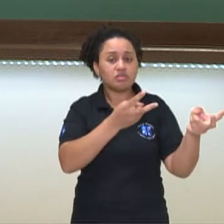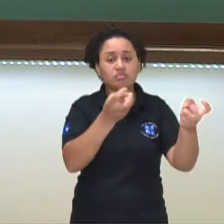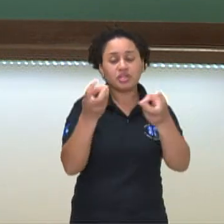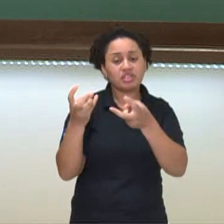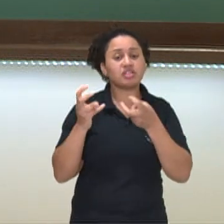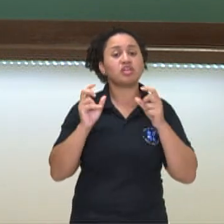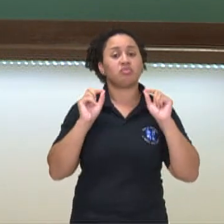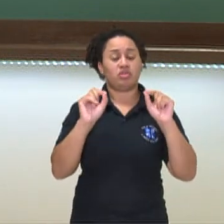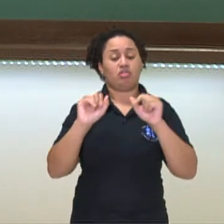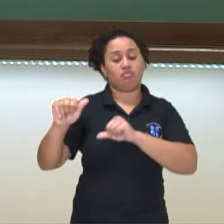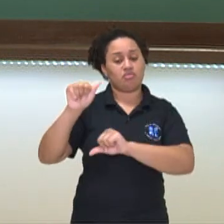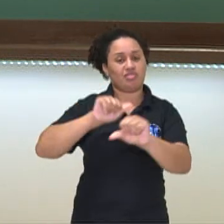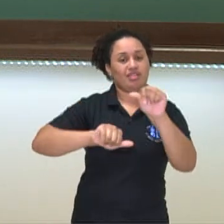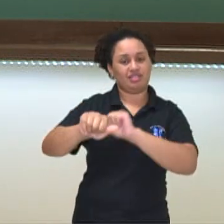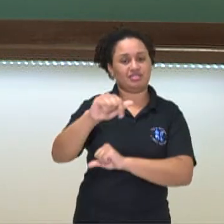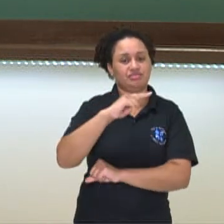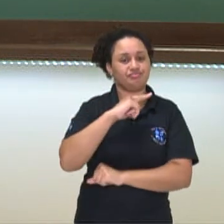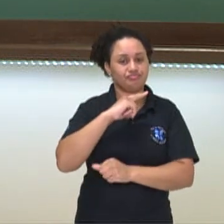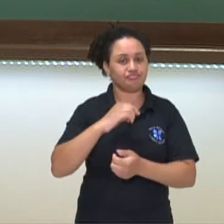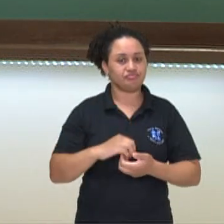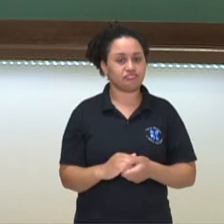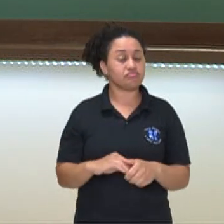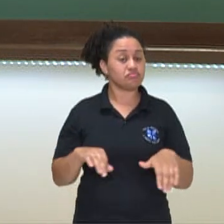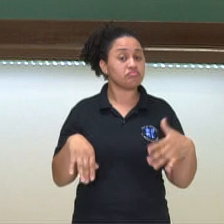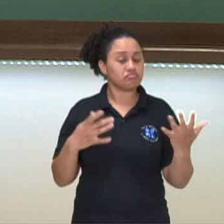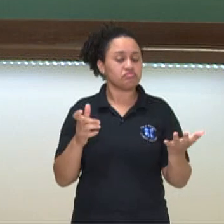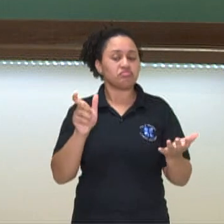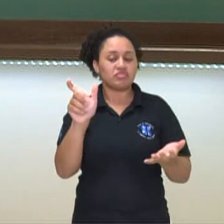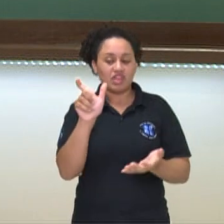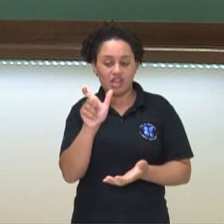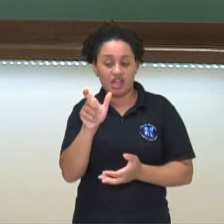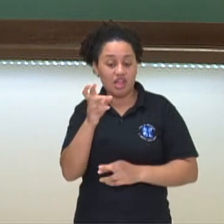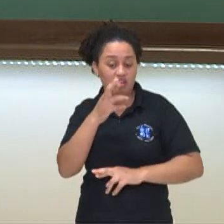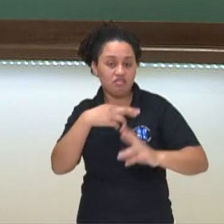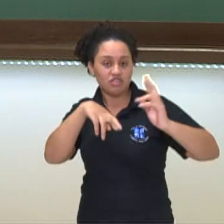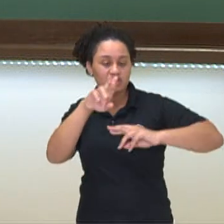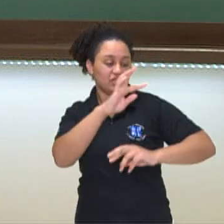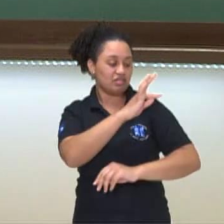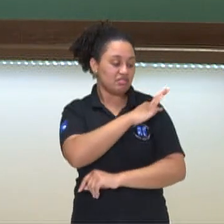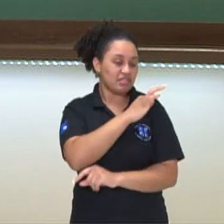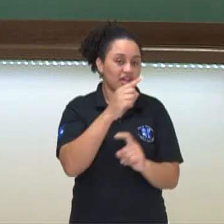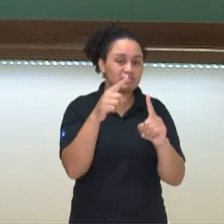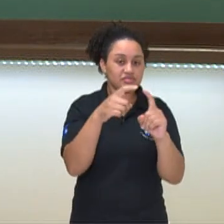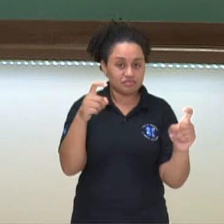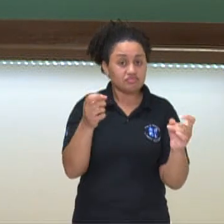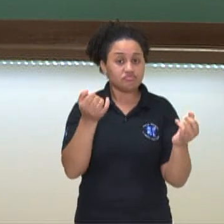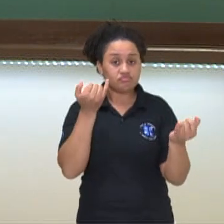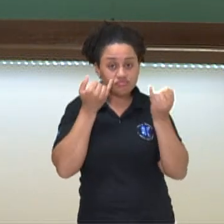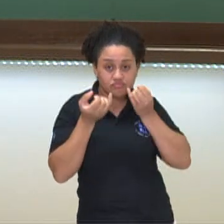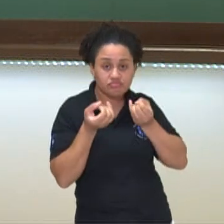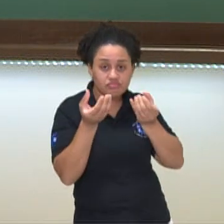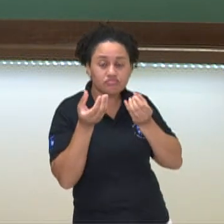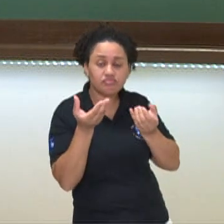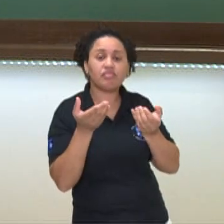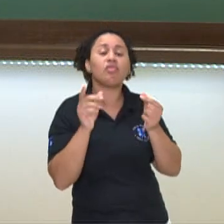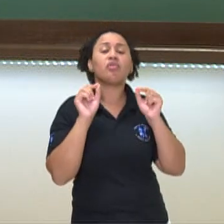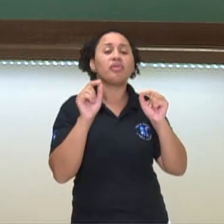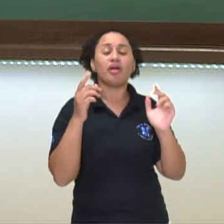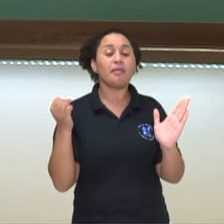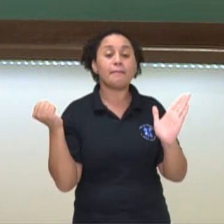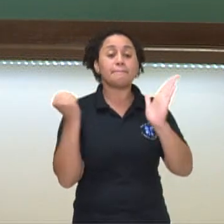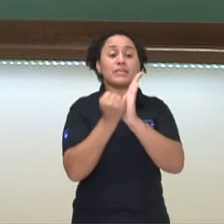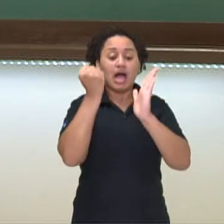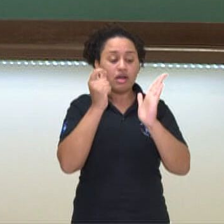essa grande mudança. Até mesmo o termo revolução técnico-científico-informacional refere-se a um marco,